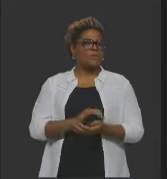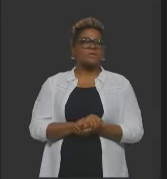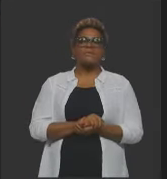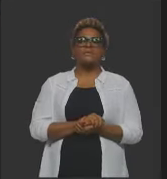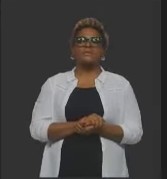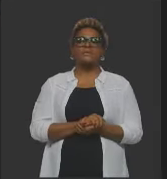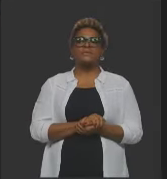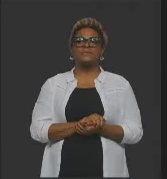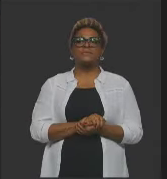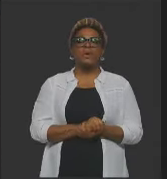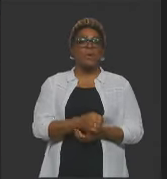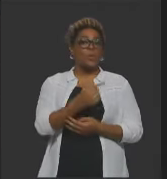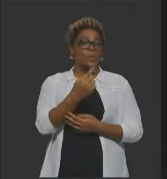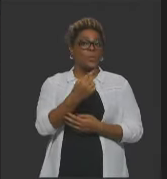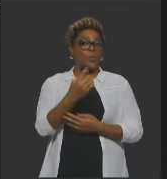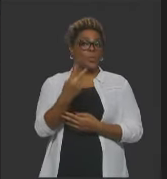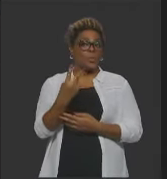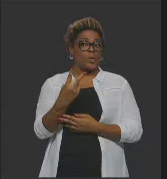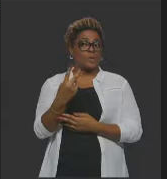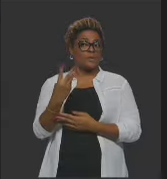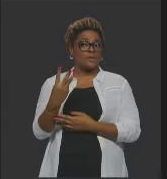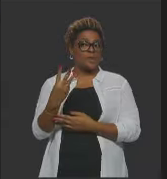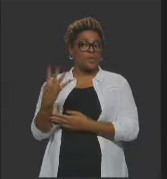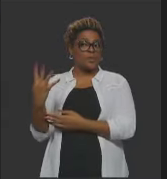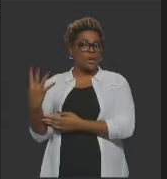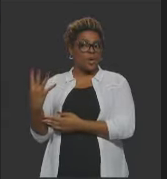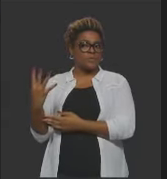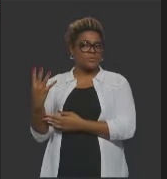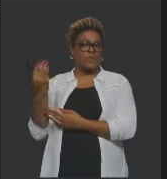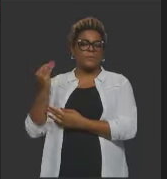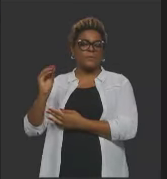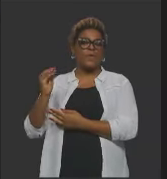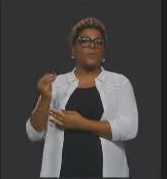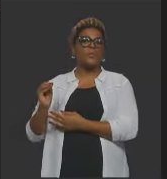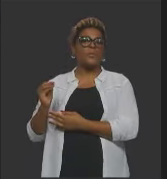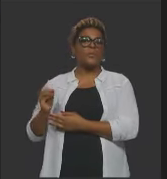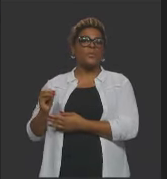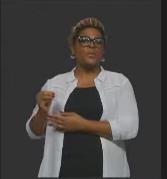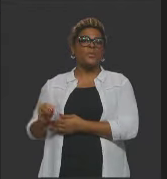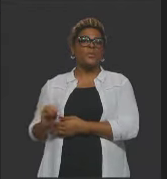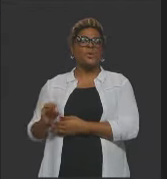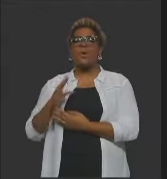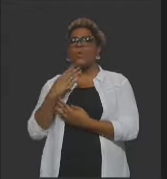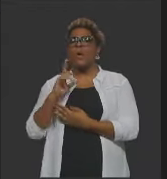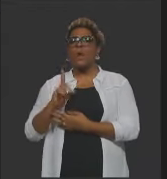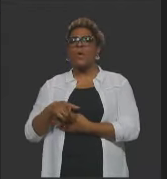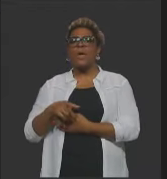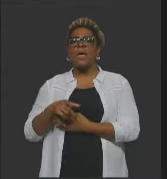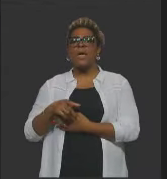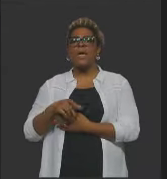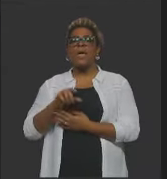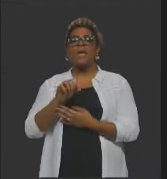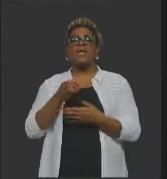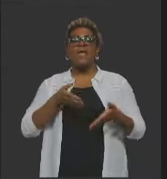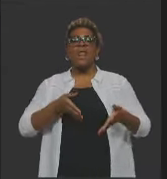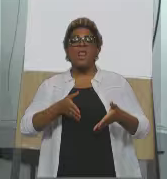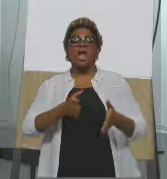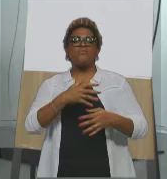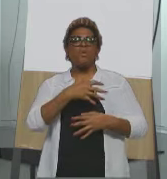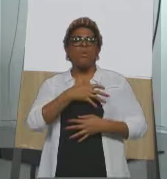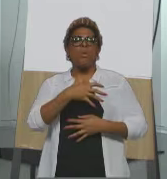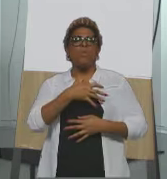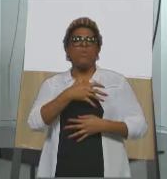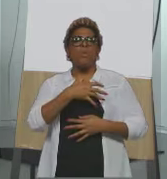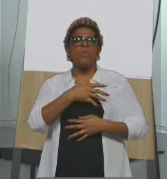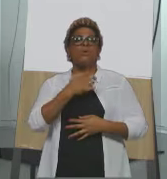aos capilares, 3 artérias, 4 coração. Órgão musculoso que bombeia o sangue. Eu falei para vocês que nós temos